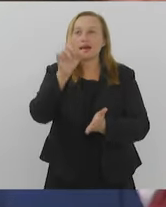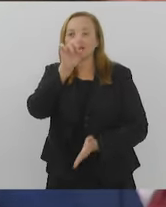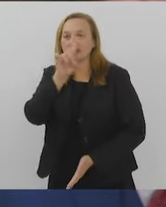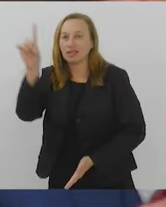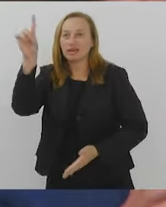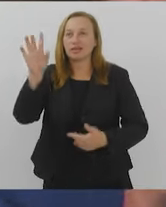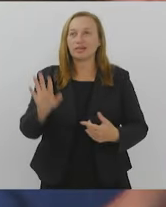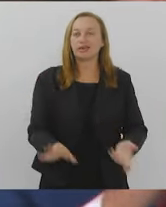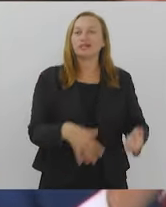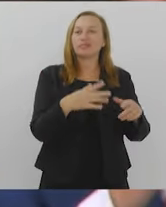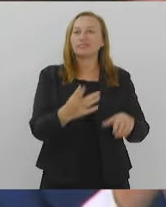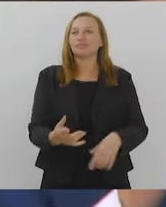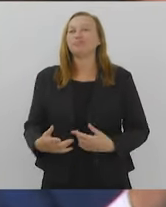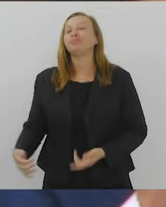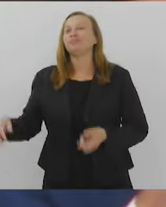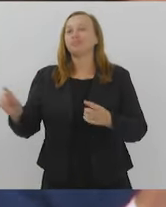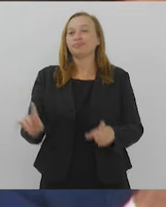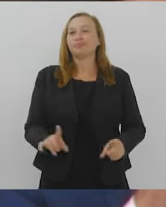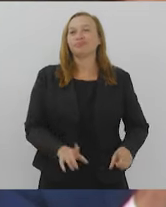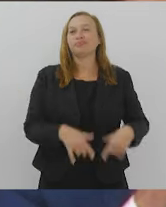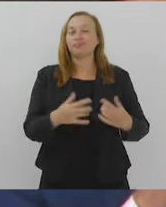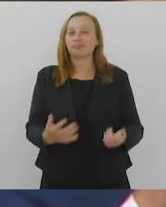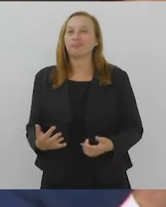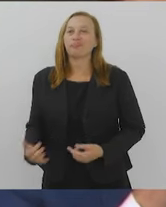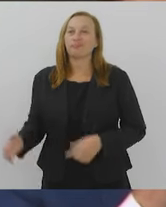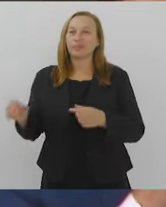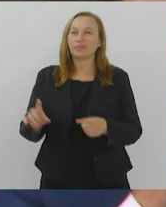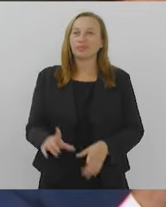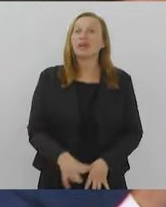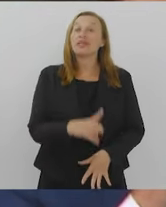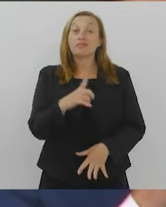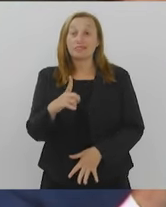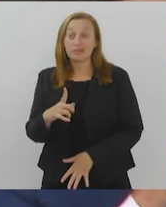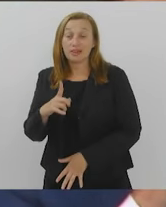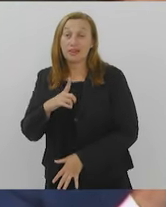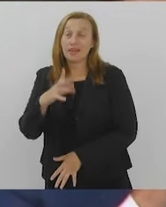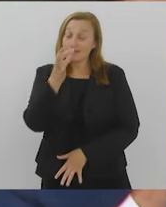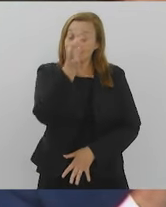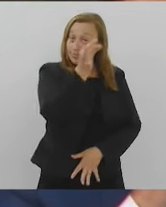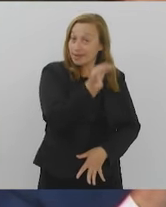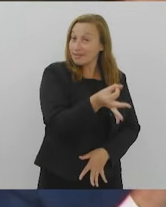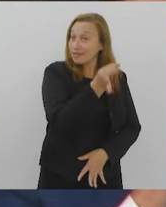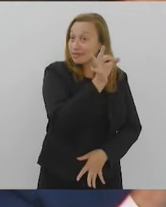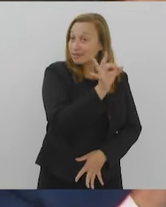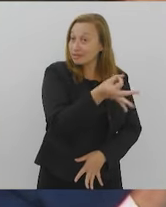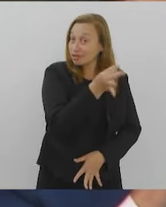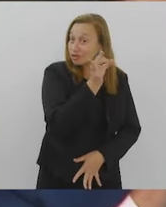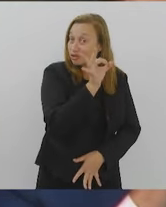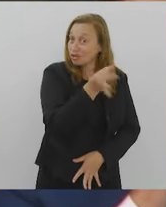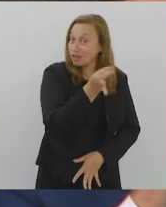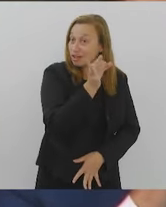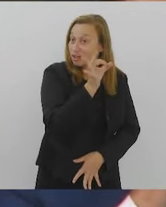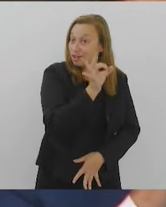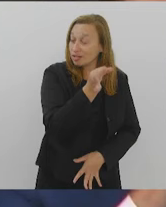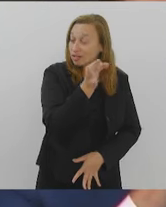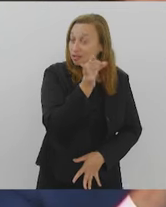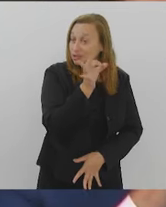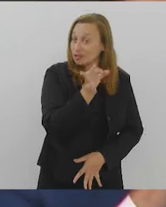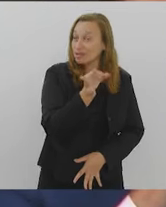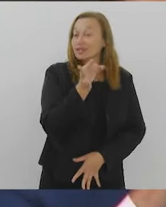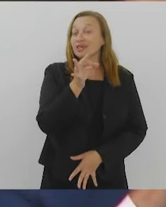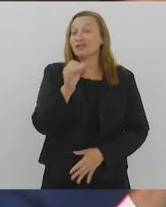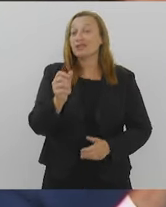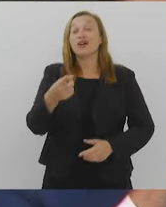de Deus e terás a certeza contigo